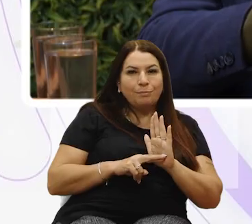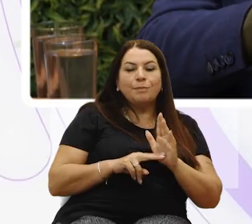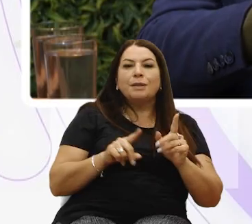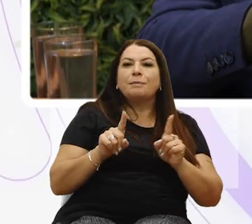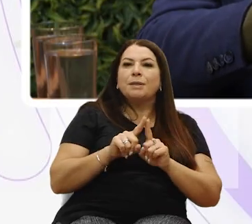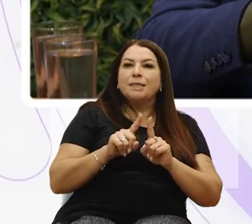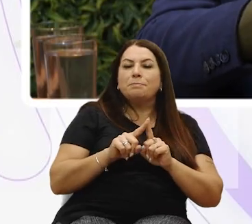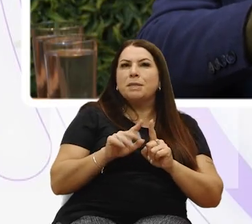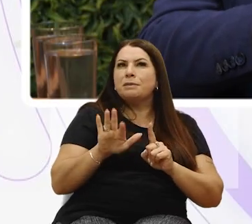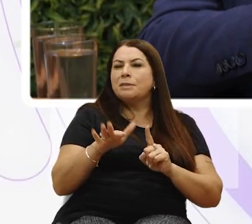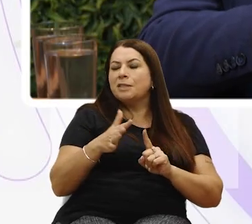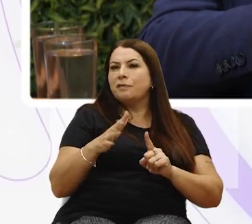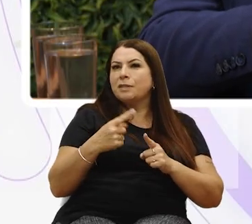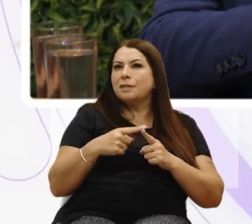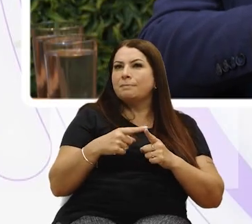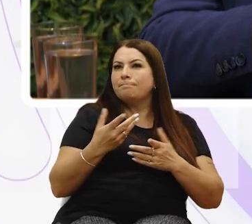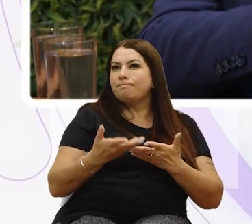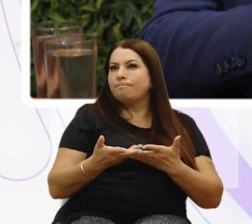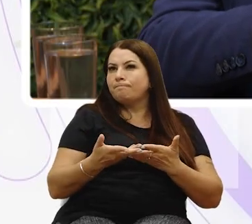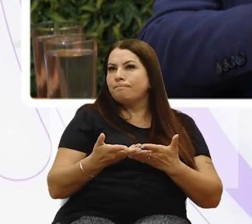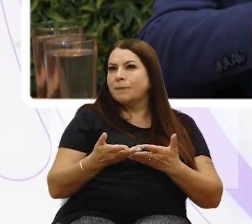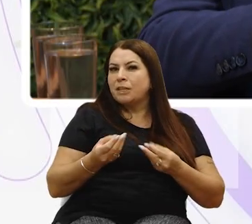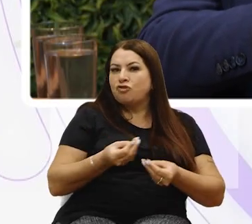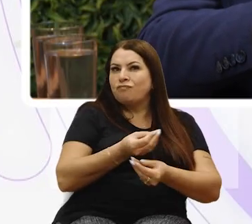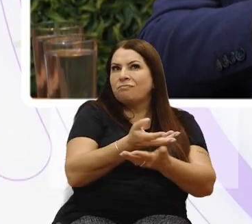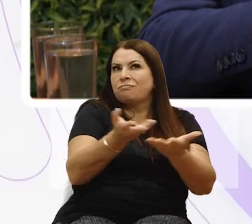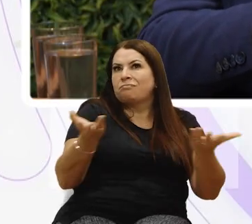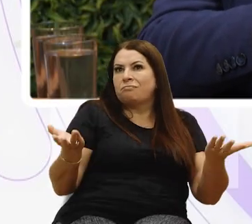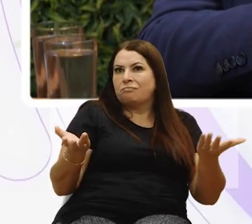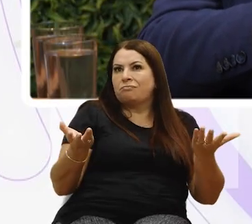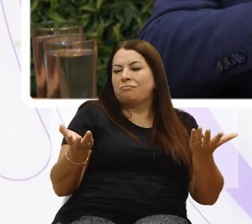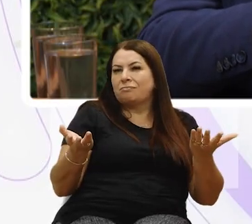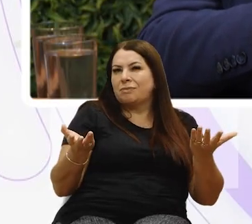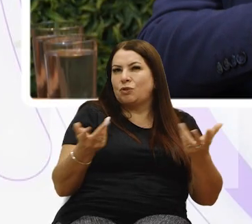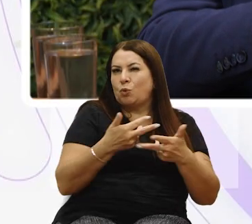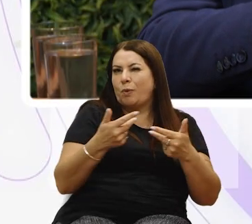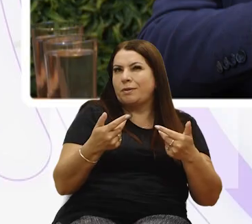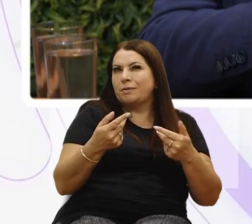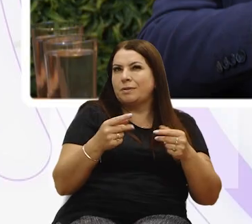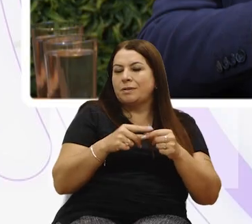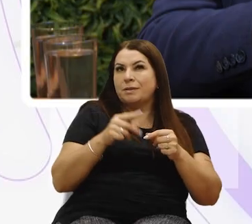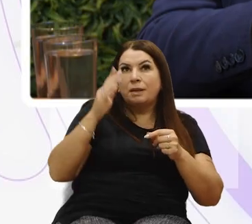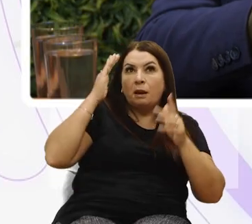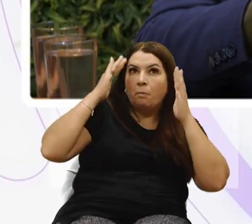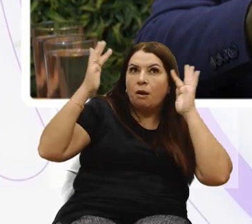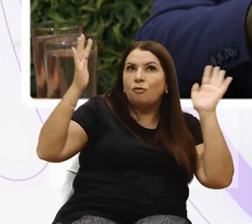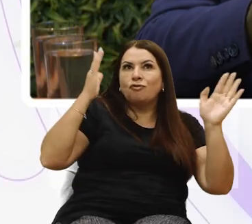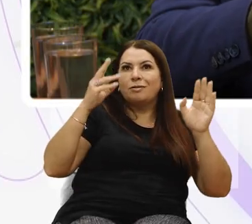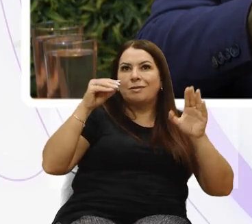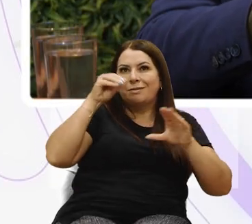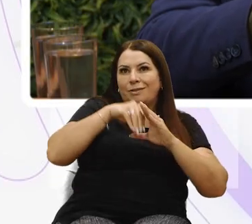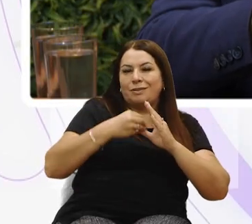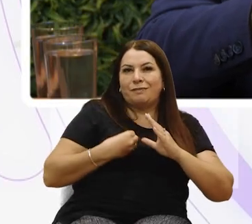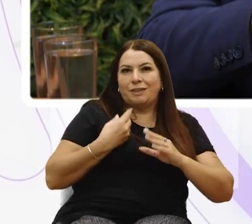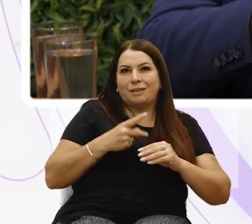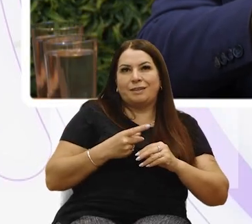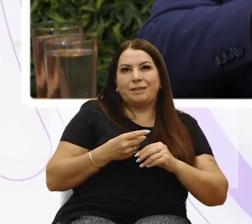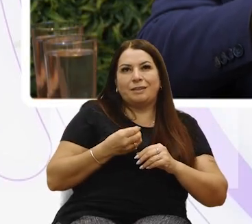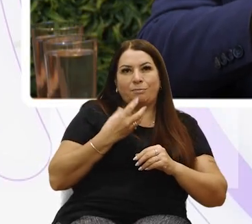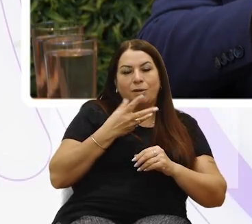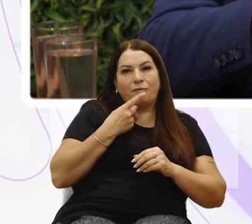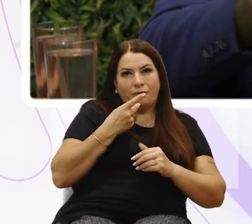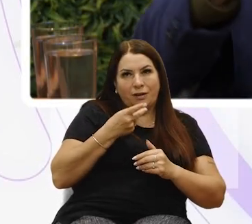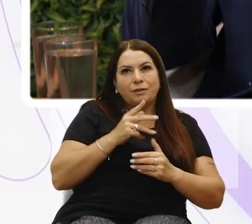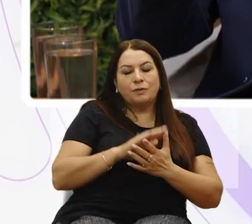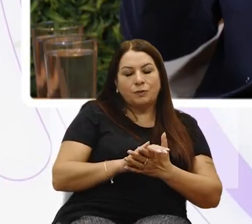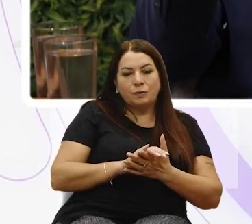mas isso talvez não seja por conta dessa oferta de ficção que está chegando na vida dele? Eu acho que é muito bem